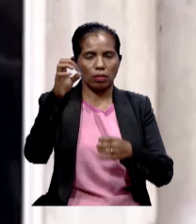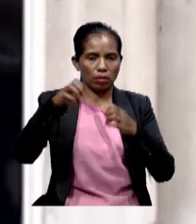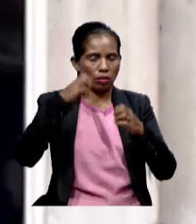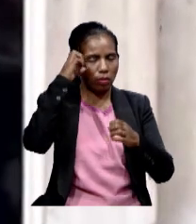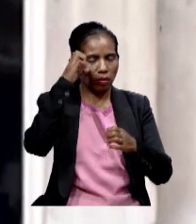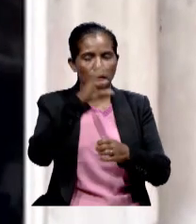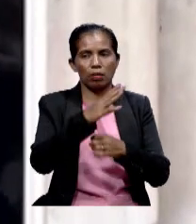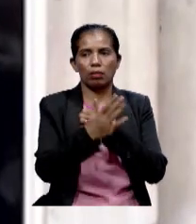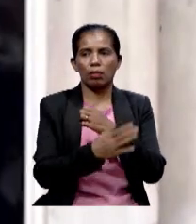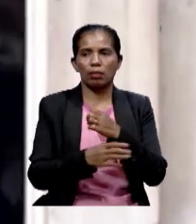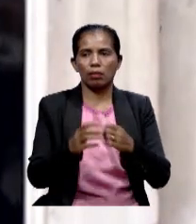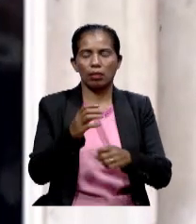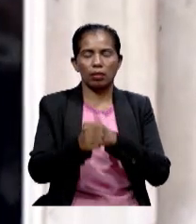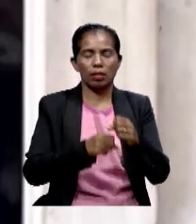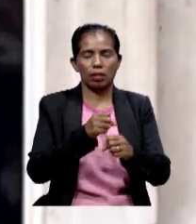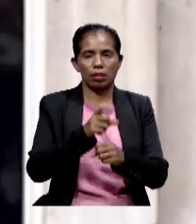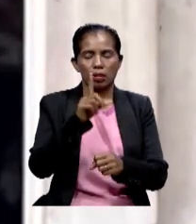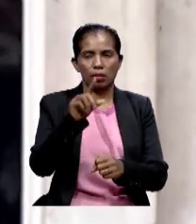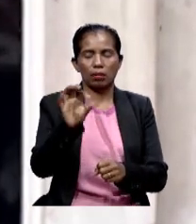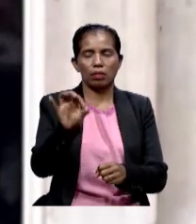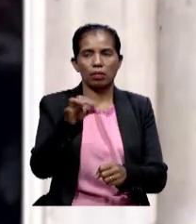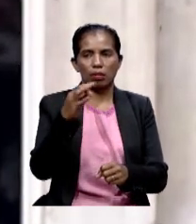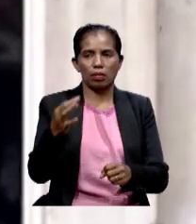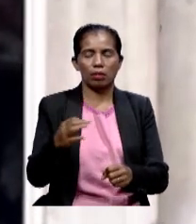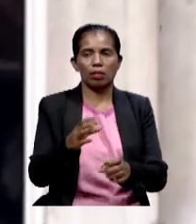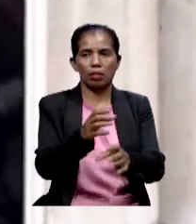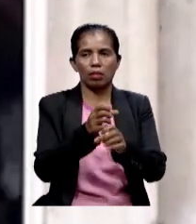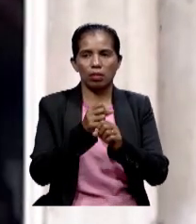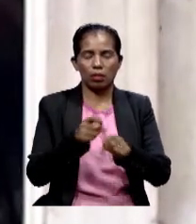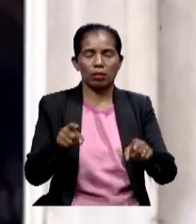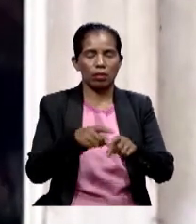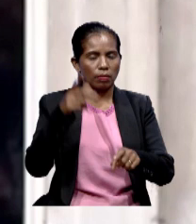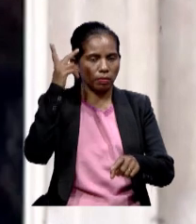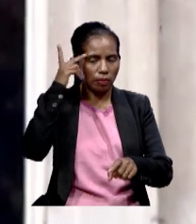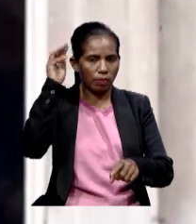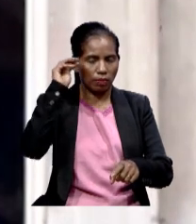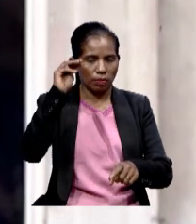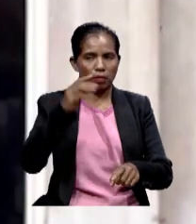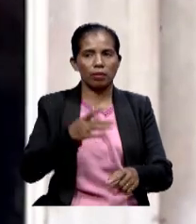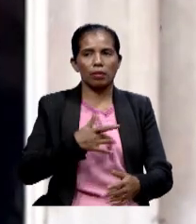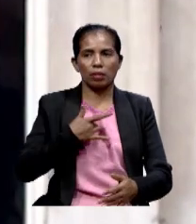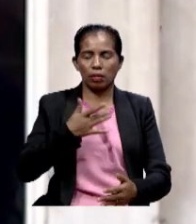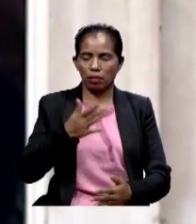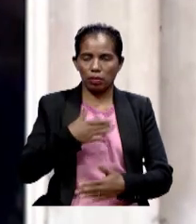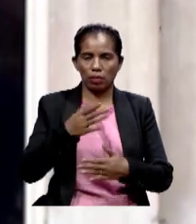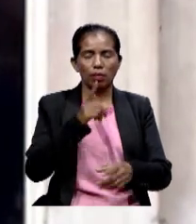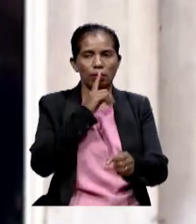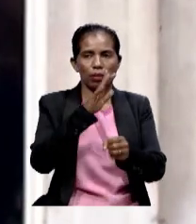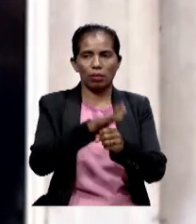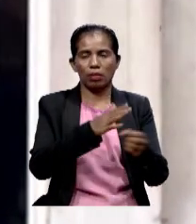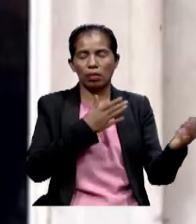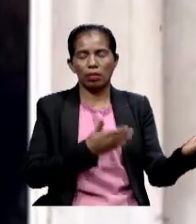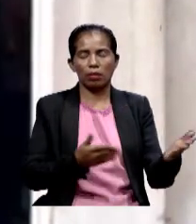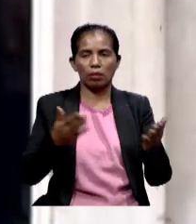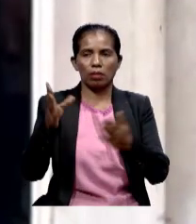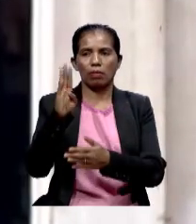E atina rihurua sanulu resen sia Johnson assume poder hanessa primeiro ministro ho entusiasmo no prometa atolore Brexit